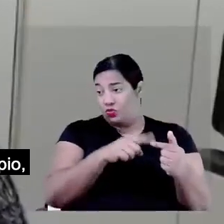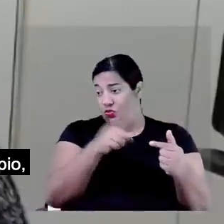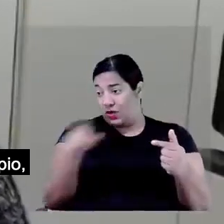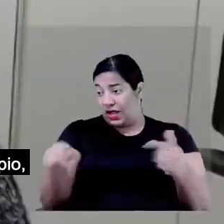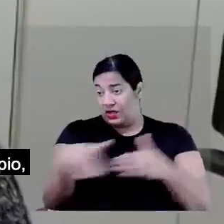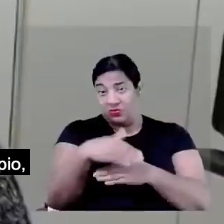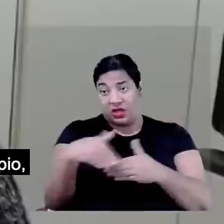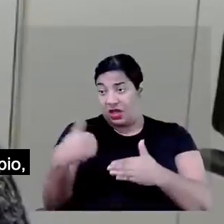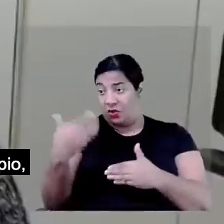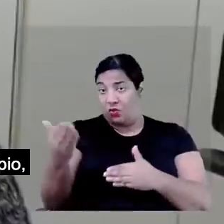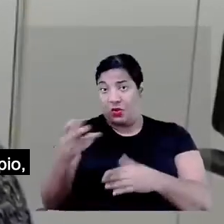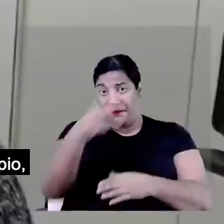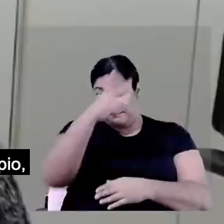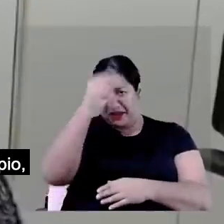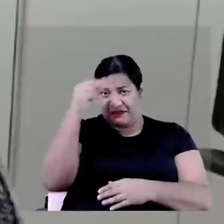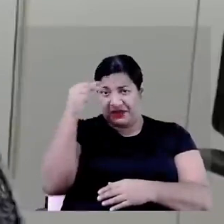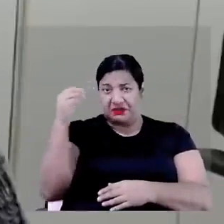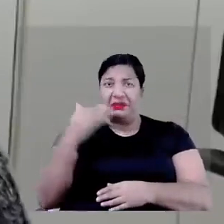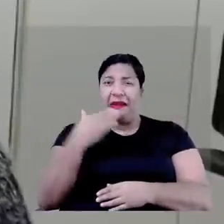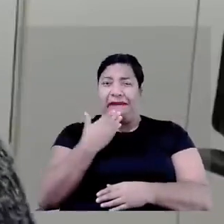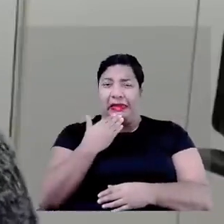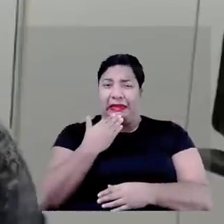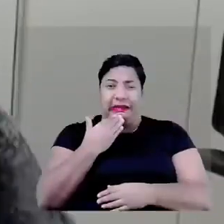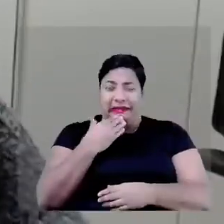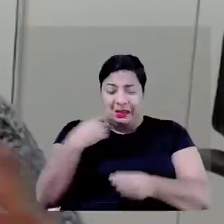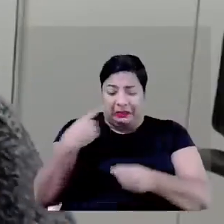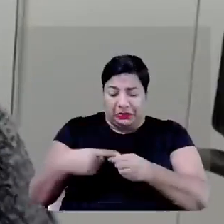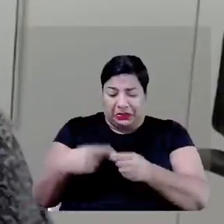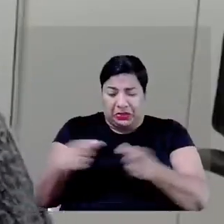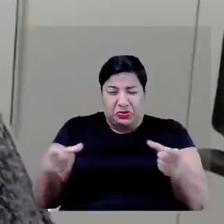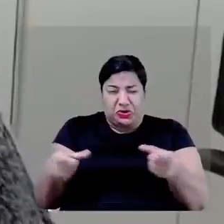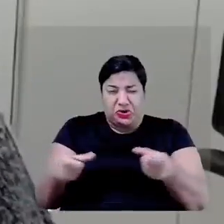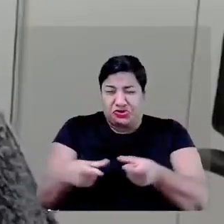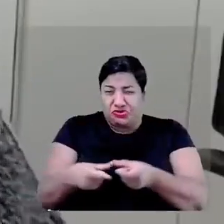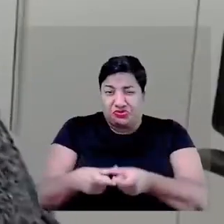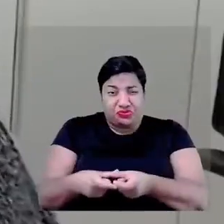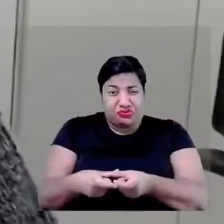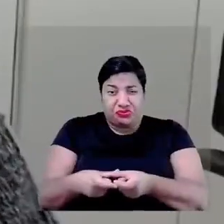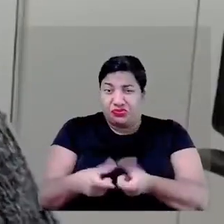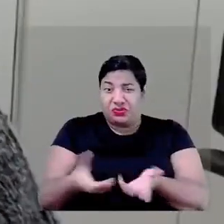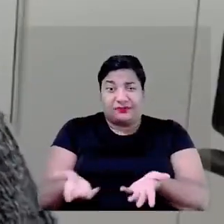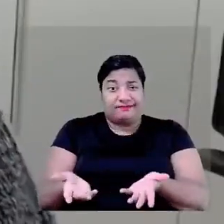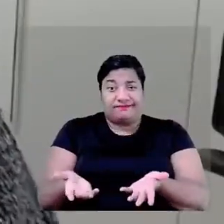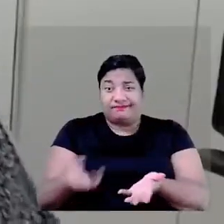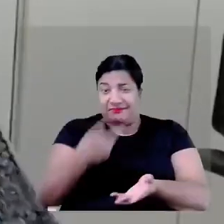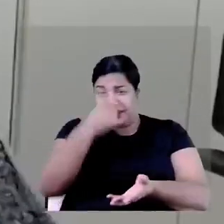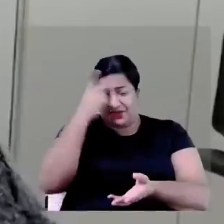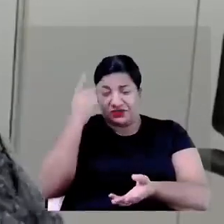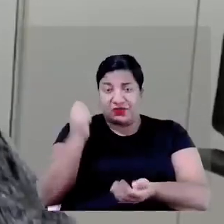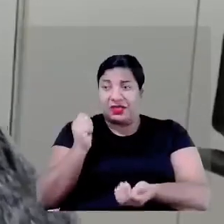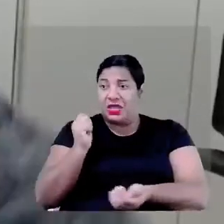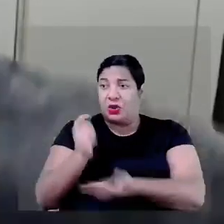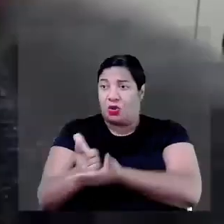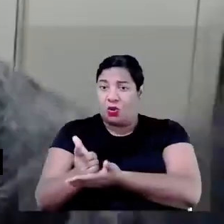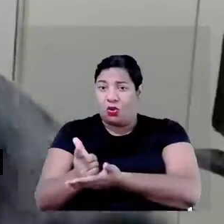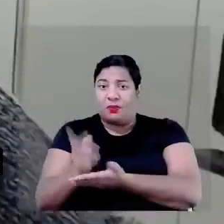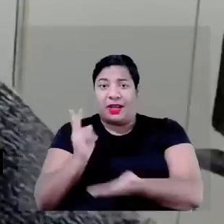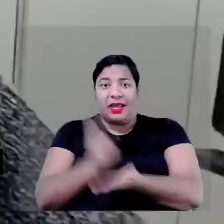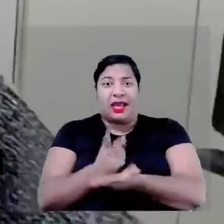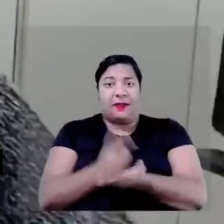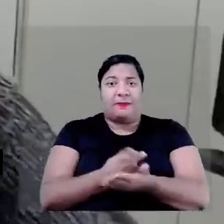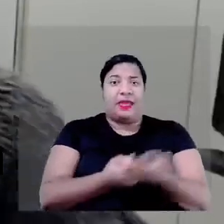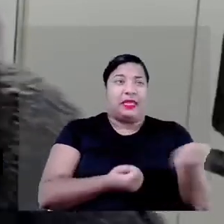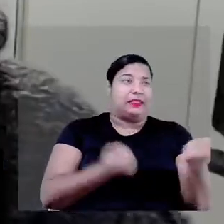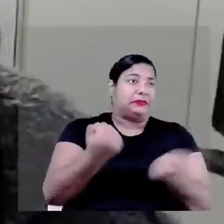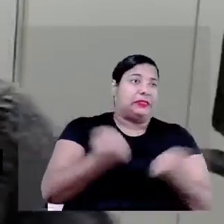vê uma prefeitura de um pequeno município, onde a pessoa que faz as compras é a mesma pessoa que dirige o caminhão da coleta